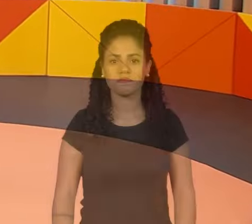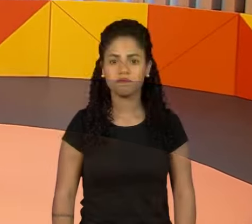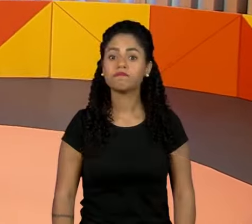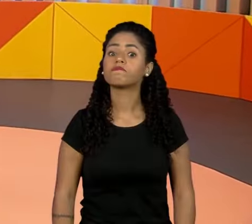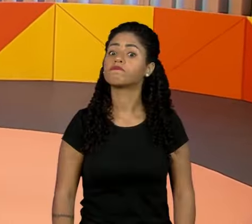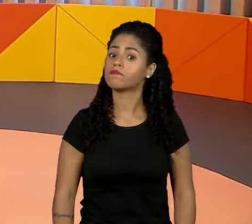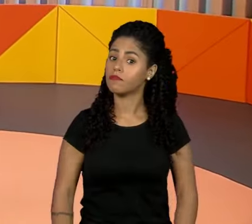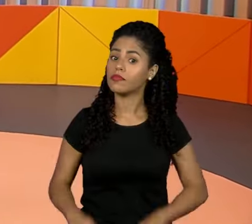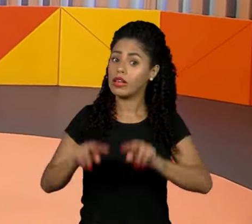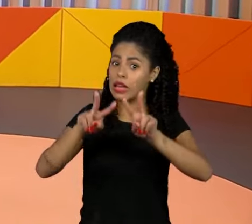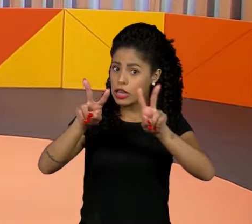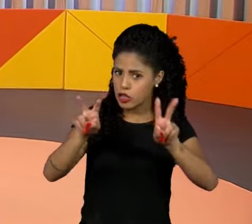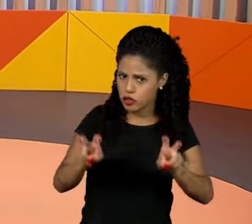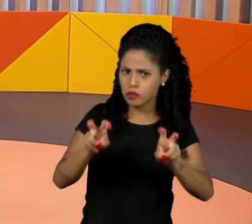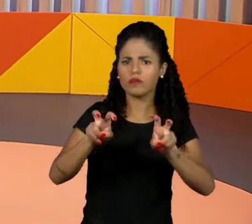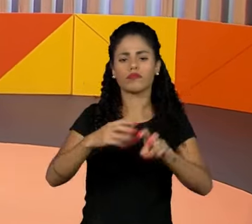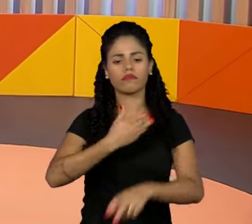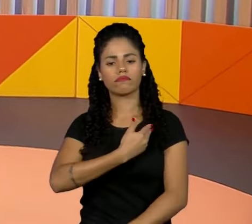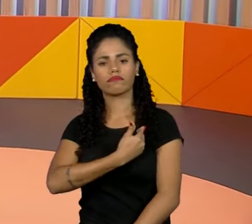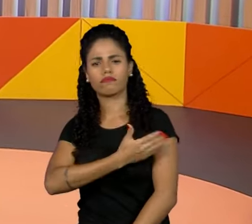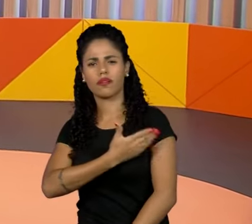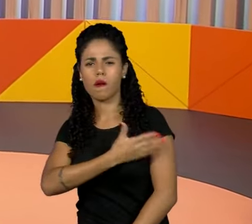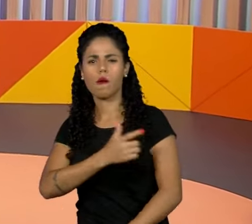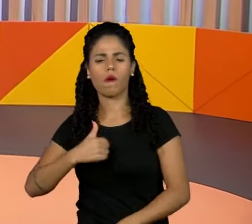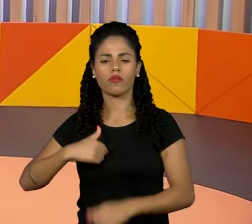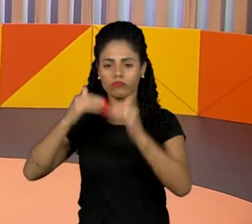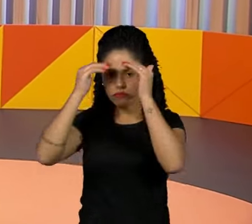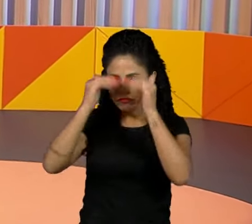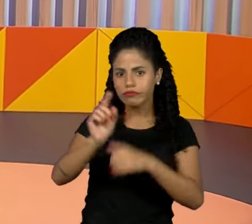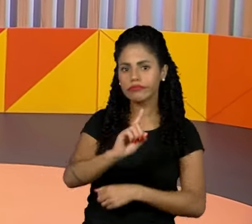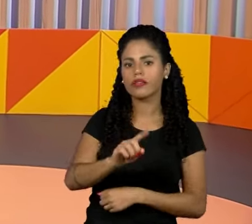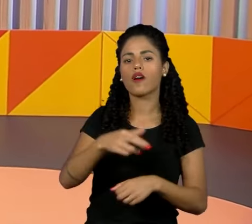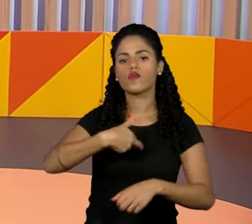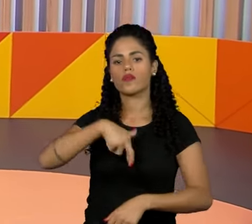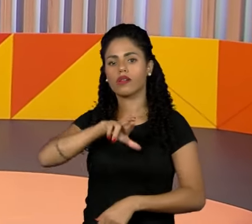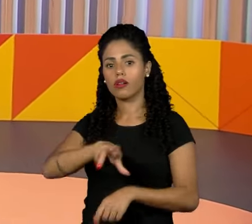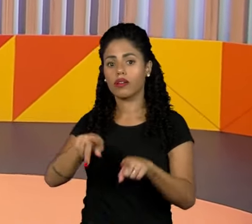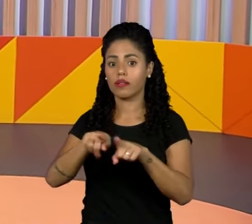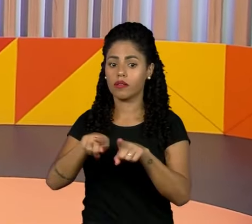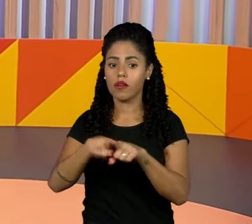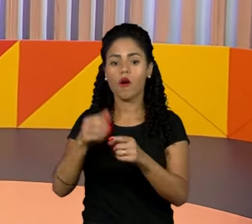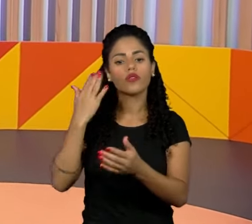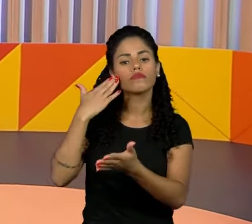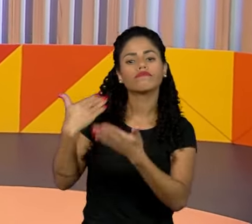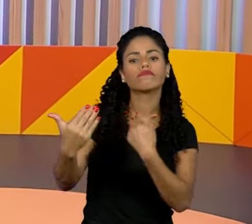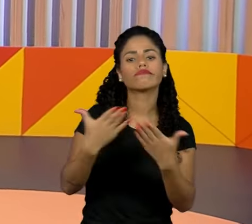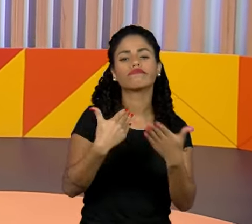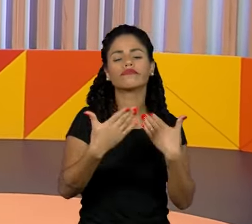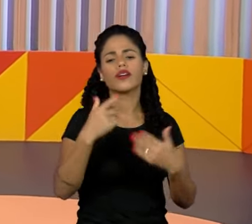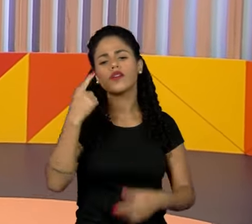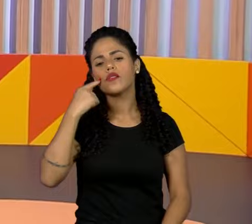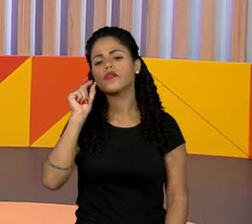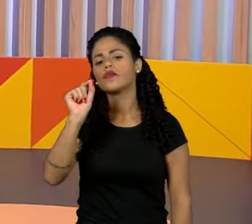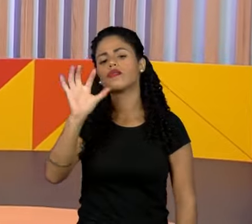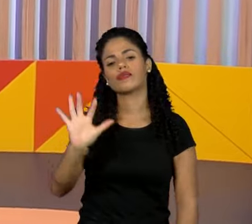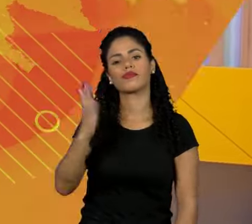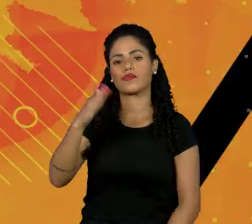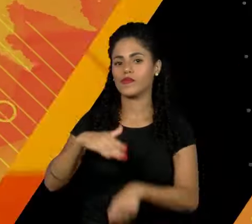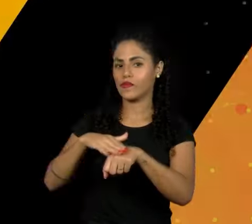Sobre intolerância religiosa, a Cida Bento e o Everton Carvalho conversaram com a gente. Vamos ver o que eles